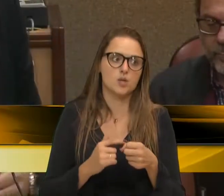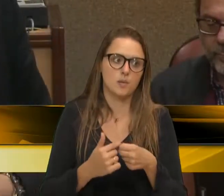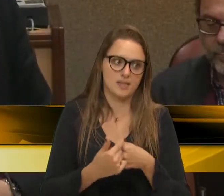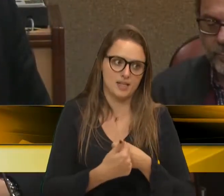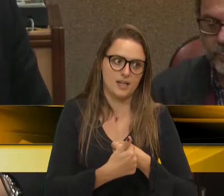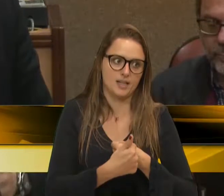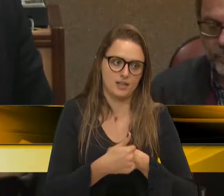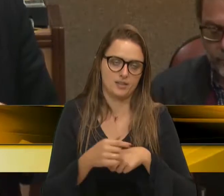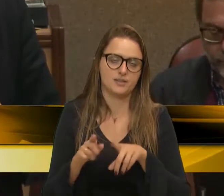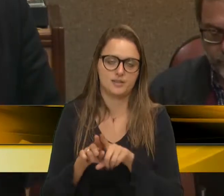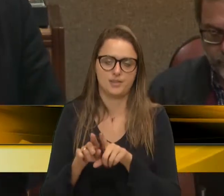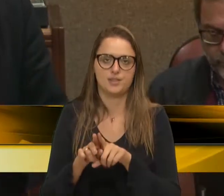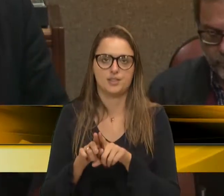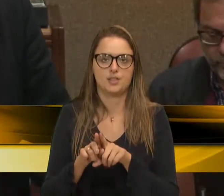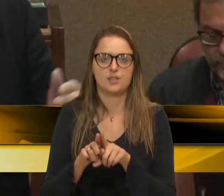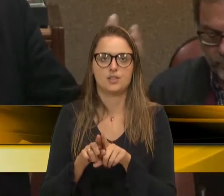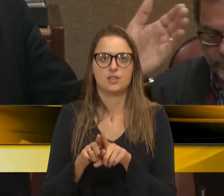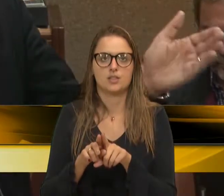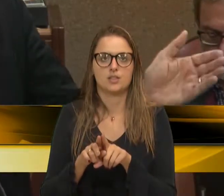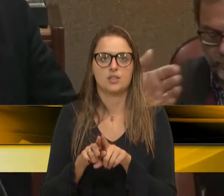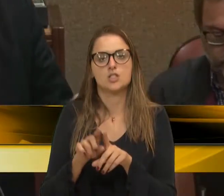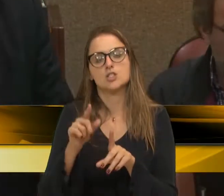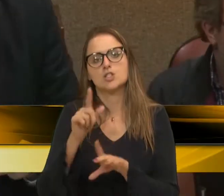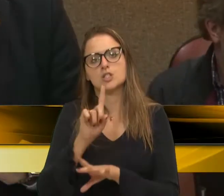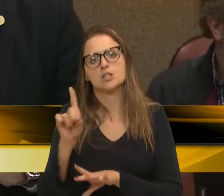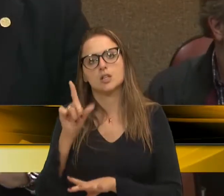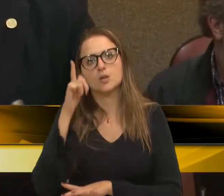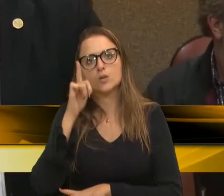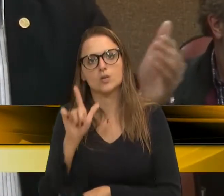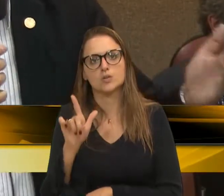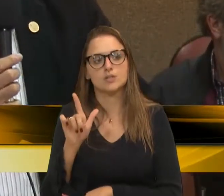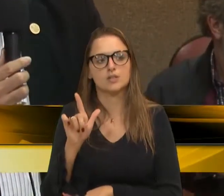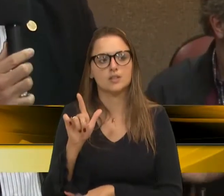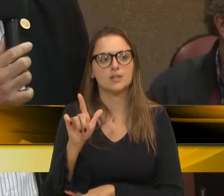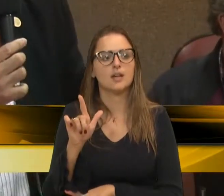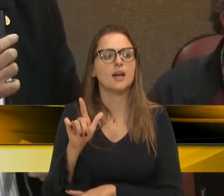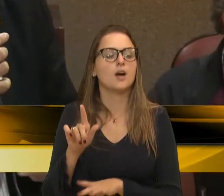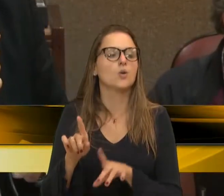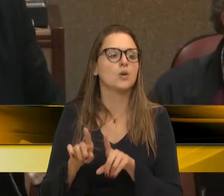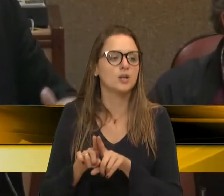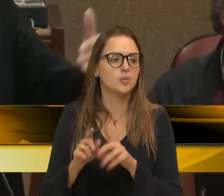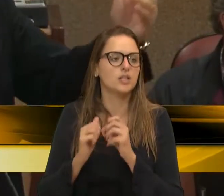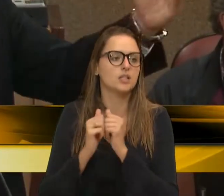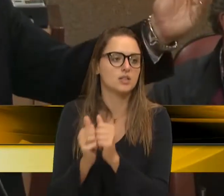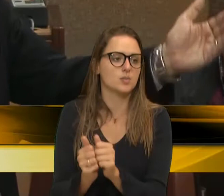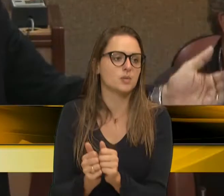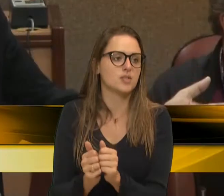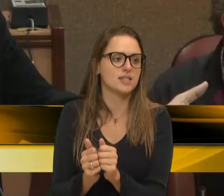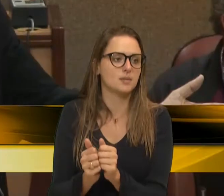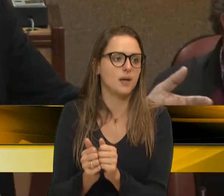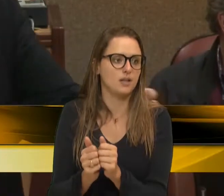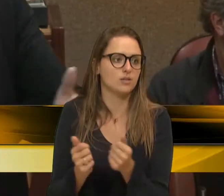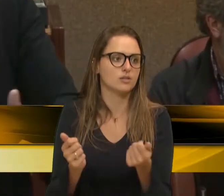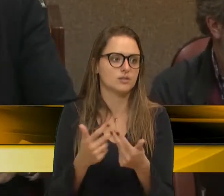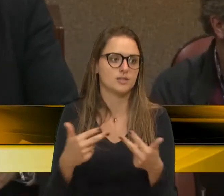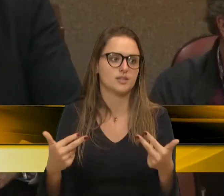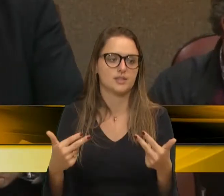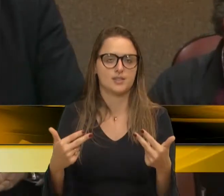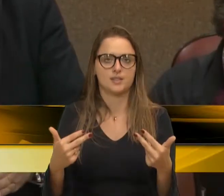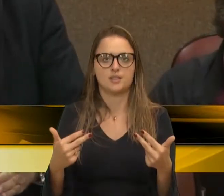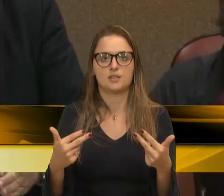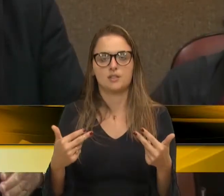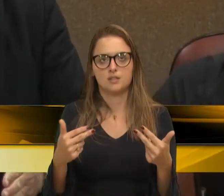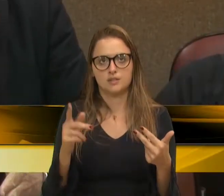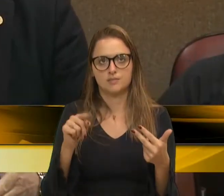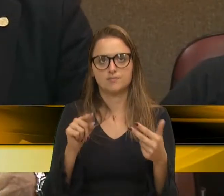vezes se veem na iminência de não conseguir continuar com os seus negócios por algumas burocracias, e esse projeto